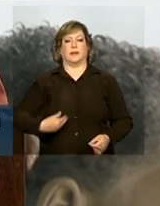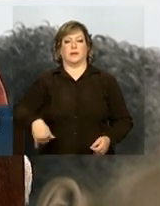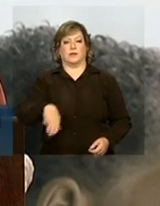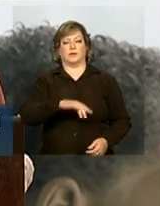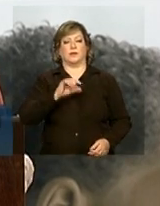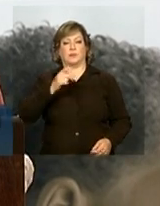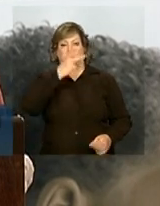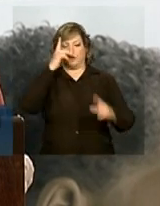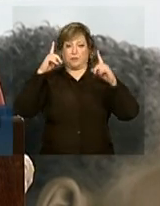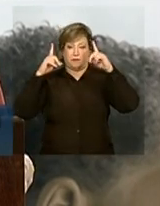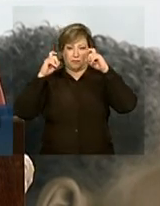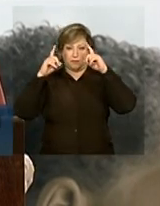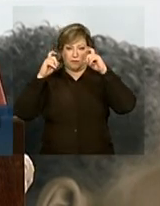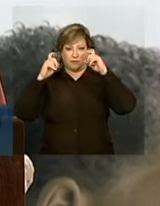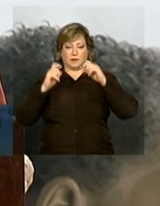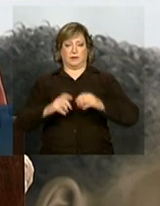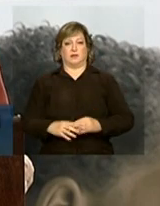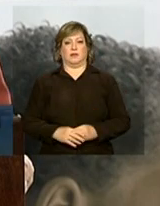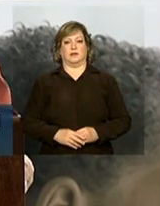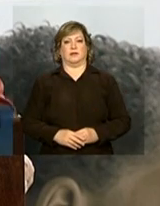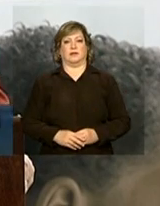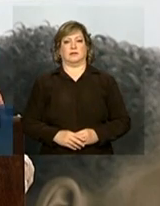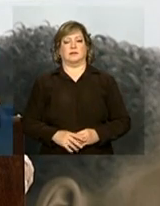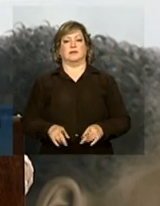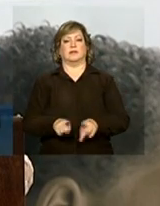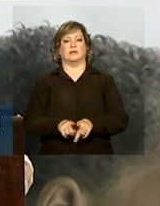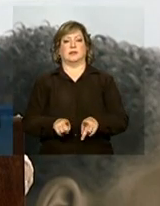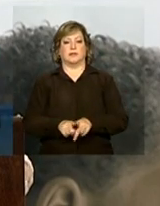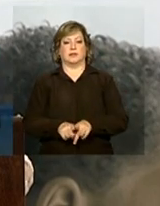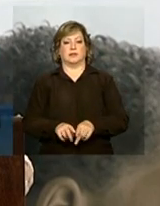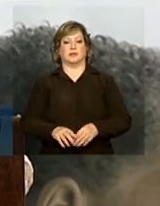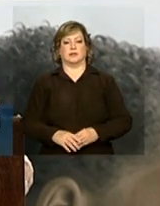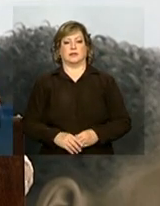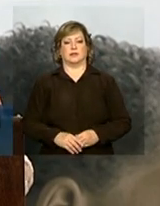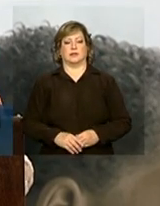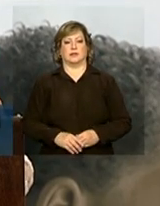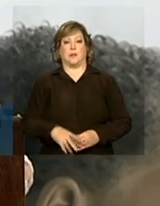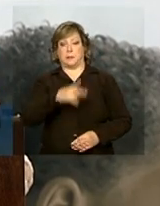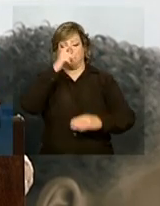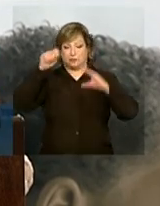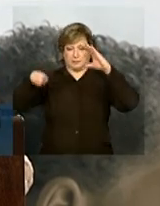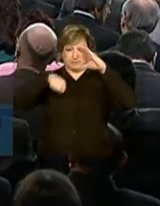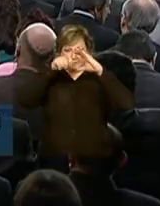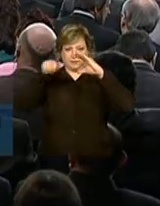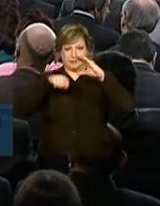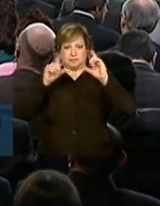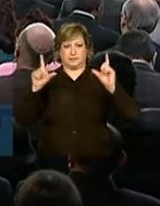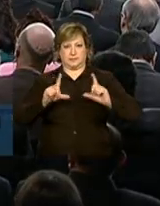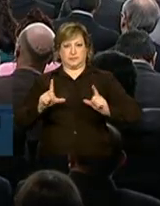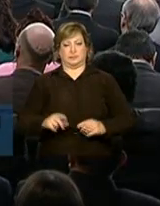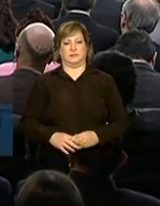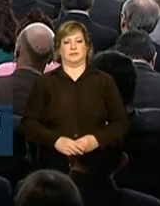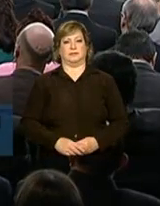os nossos fotógrafos e os nossos cinegrafistas.